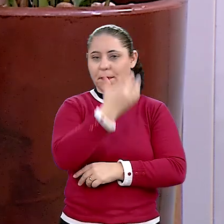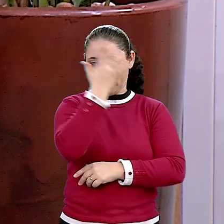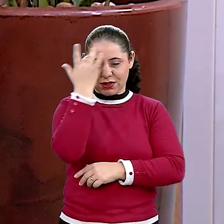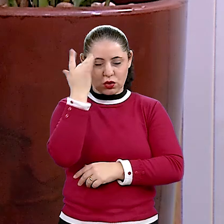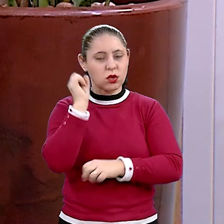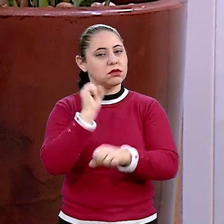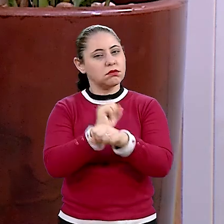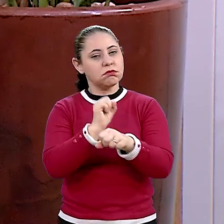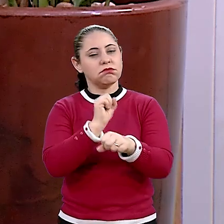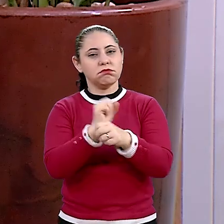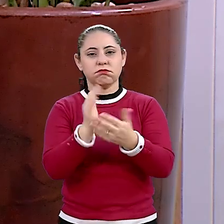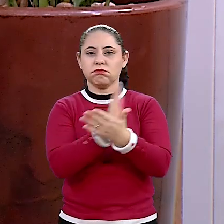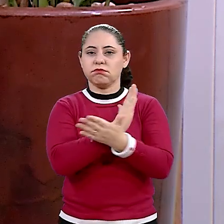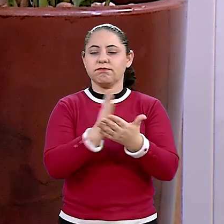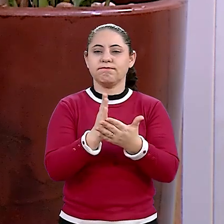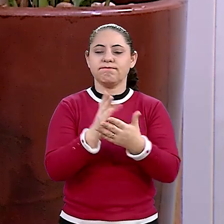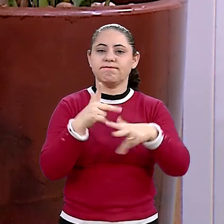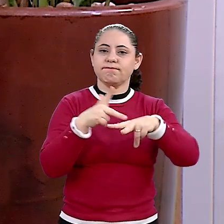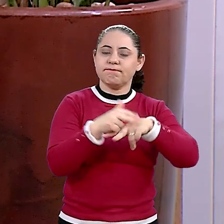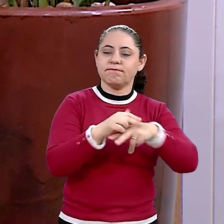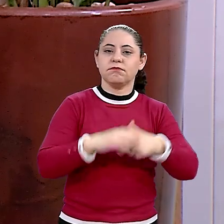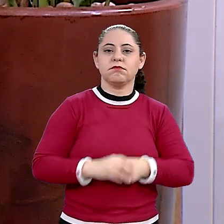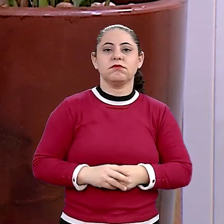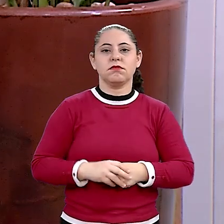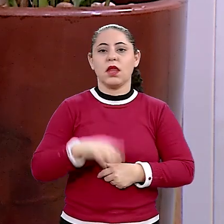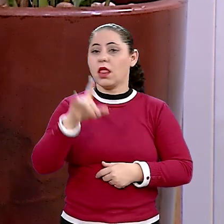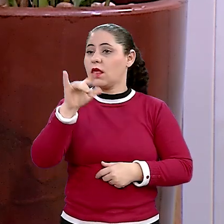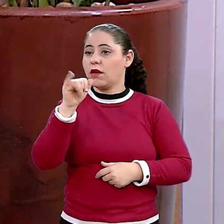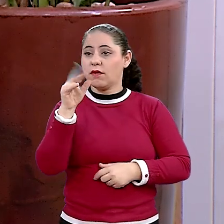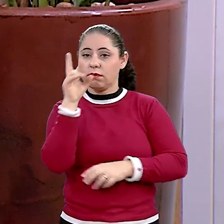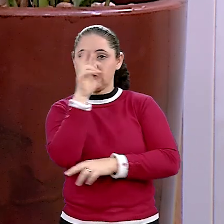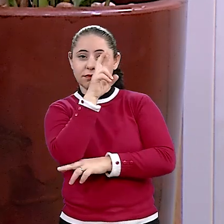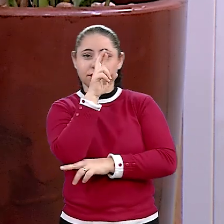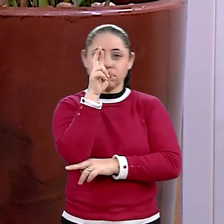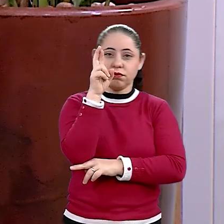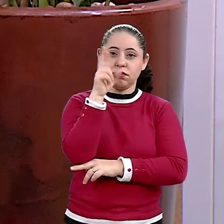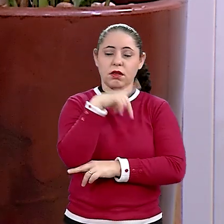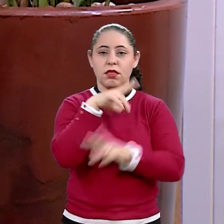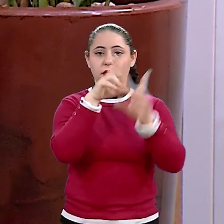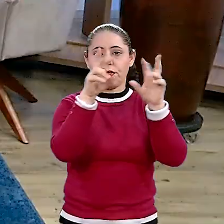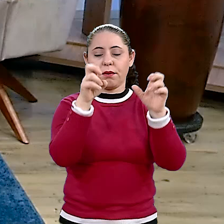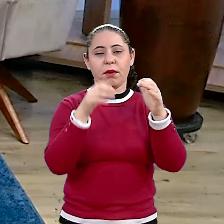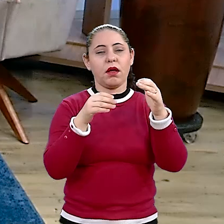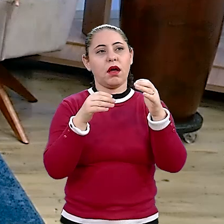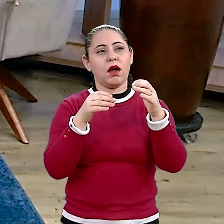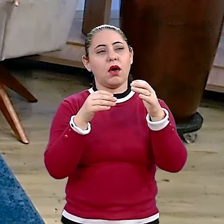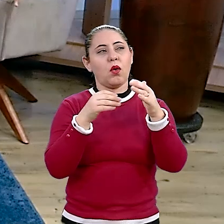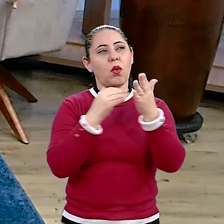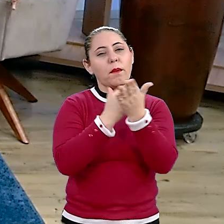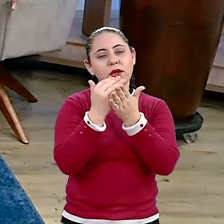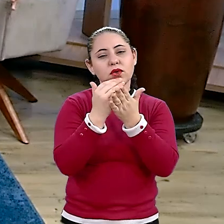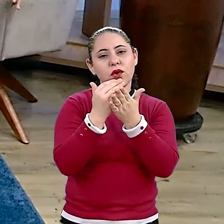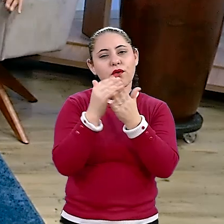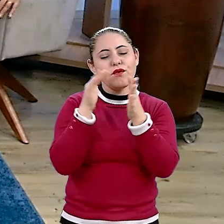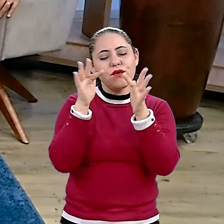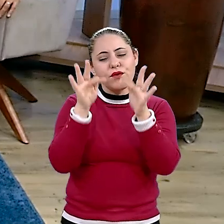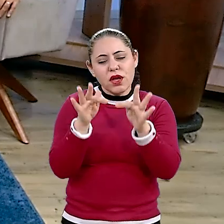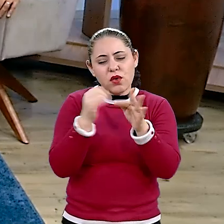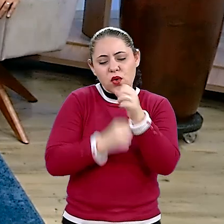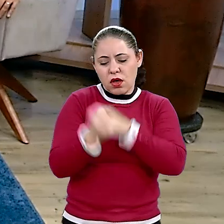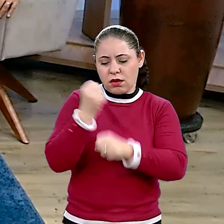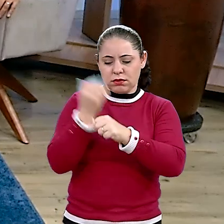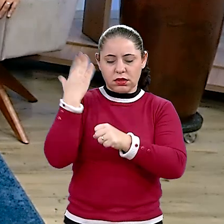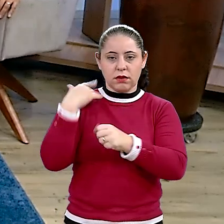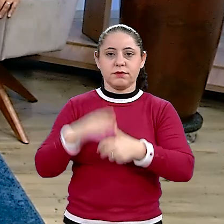tipo de procedimento. E eu tenho feito, Lívia, um monitoramento desse tema desde o final do ano passado. Eu